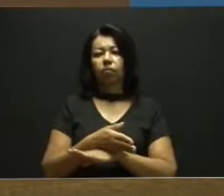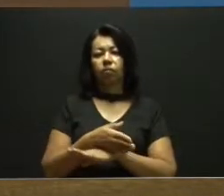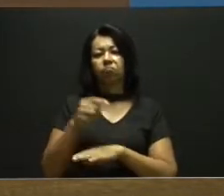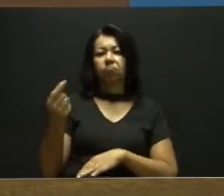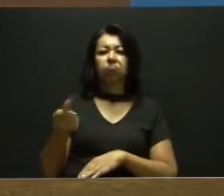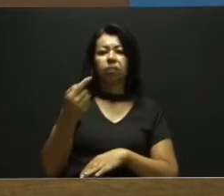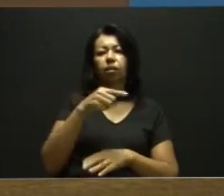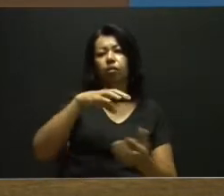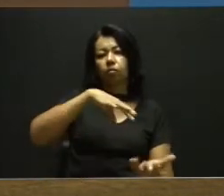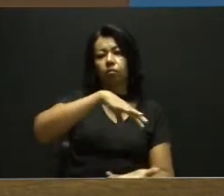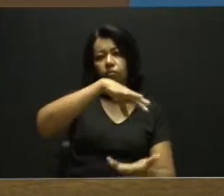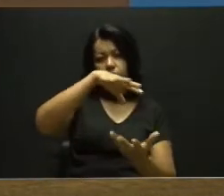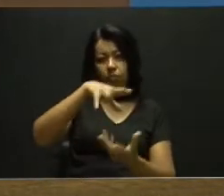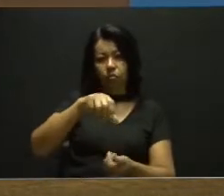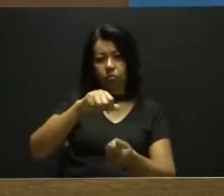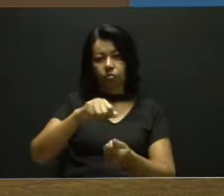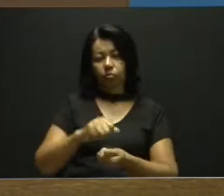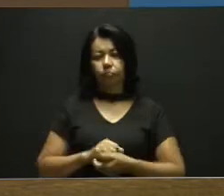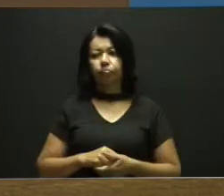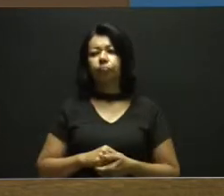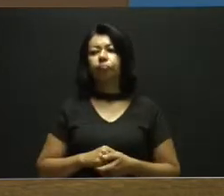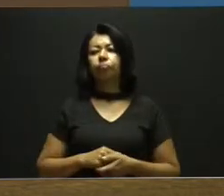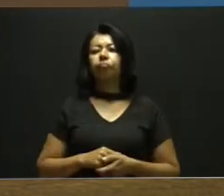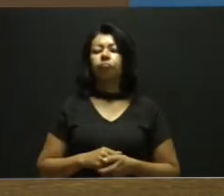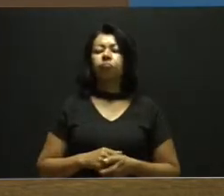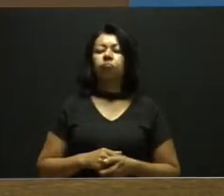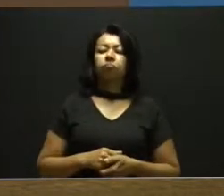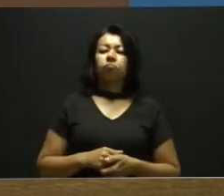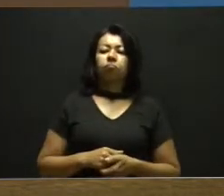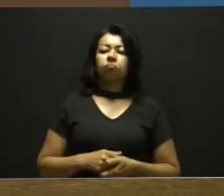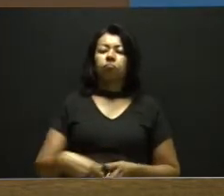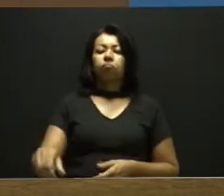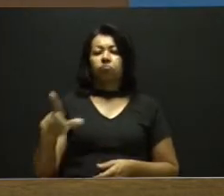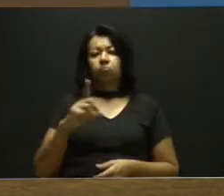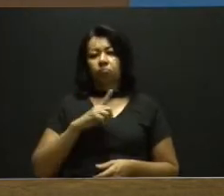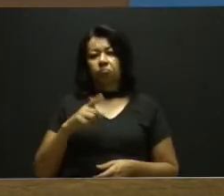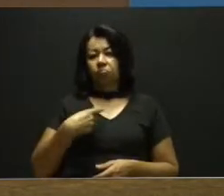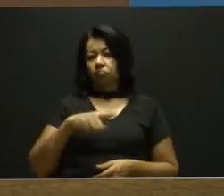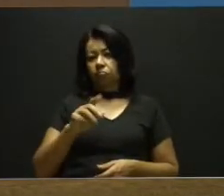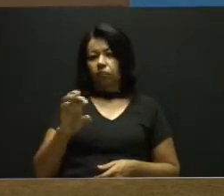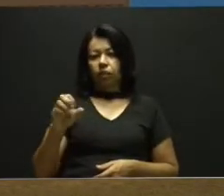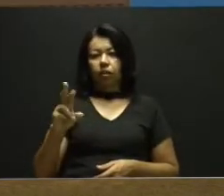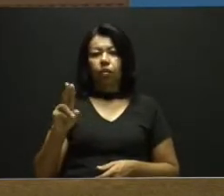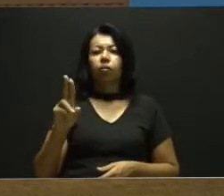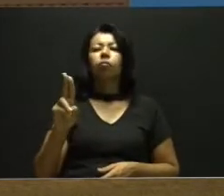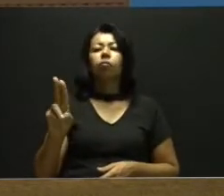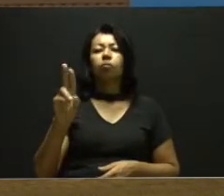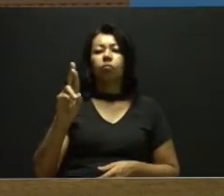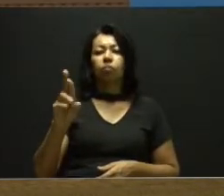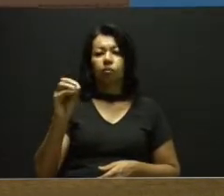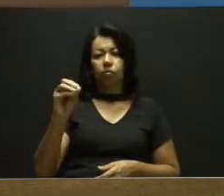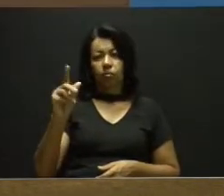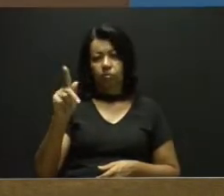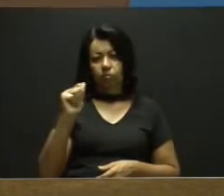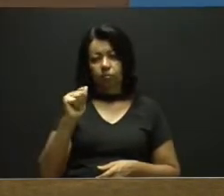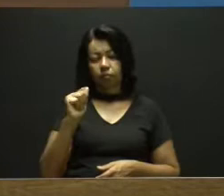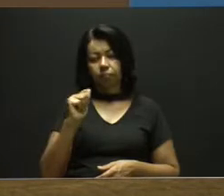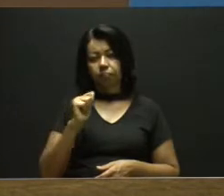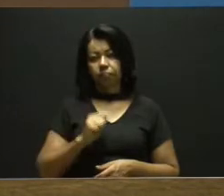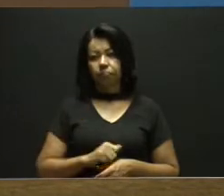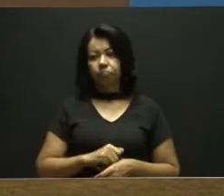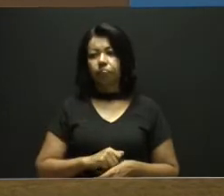mundo o mundo predominante europeu muito recentemente